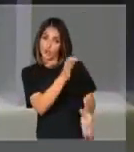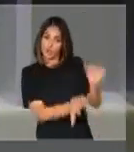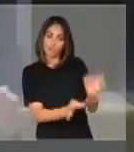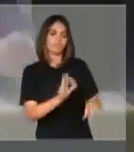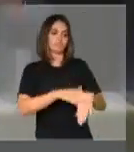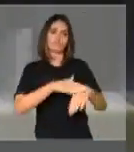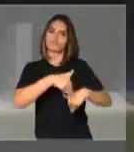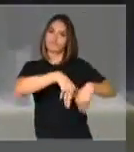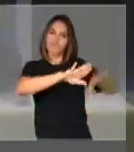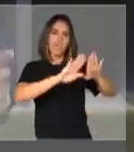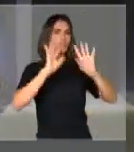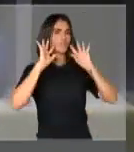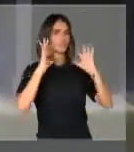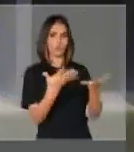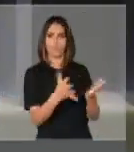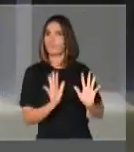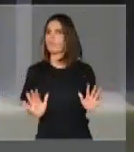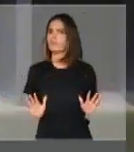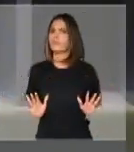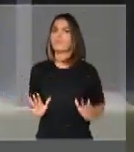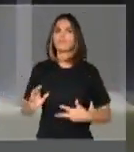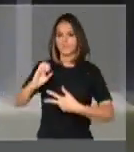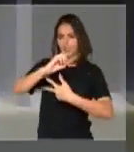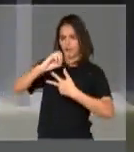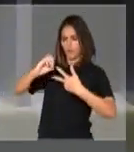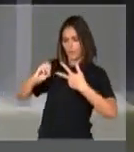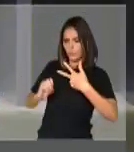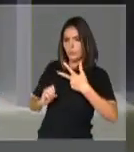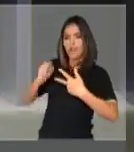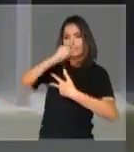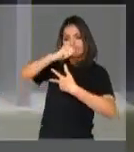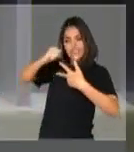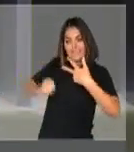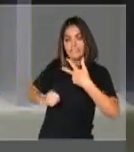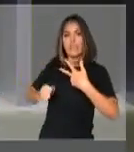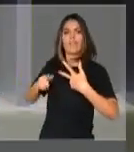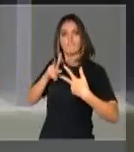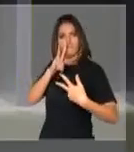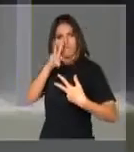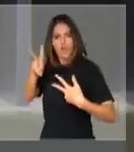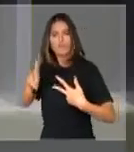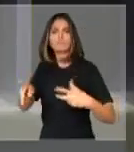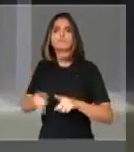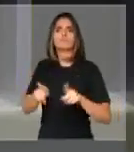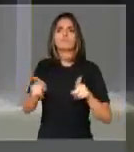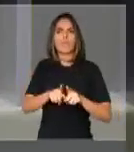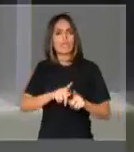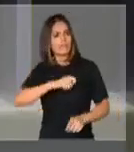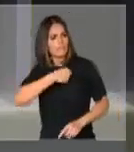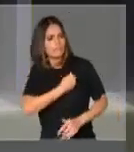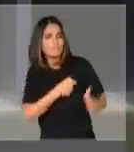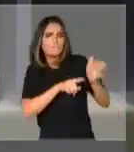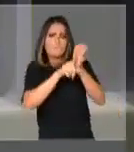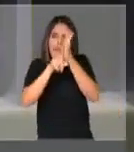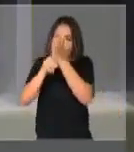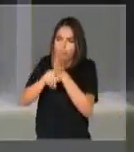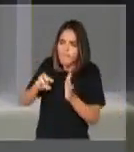ela. Fortalecimento das instituições democráticas, fortalecimento dos instrumentos de